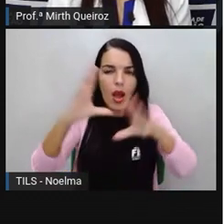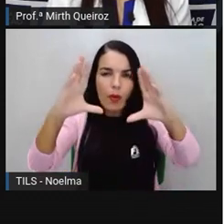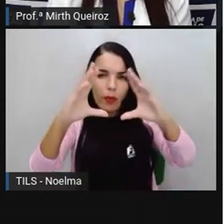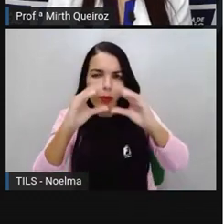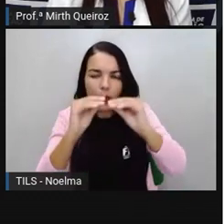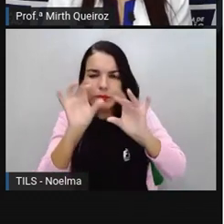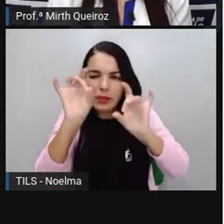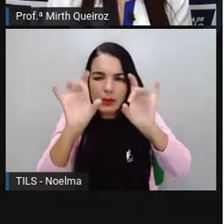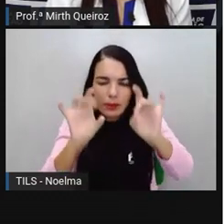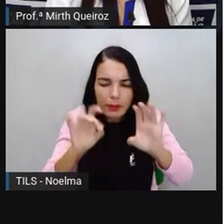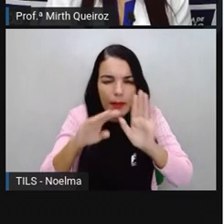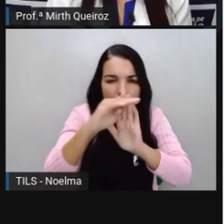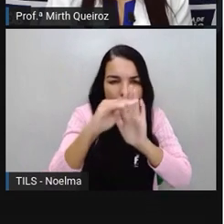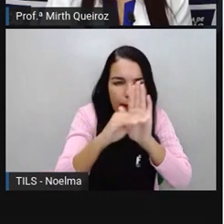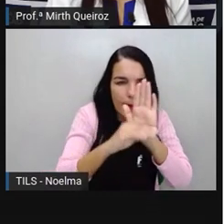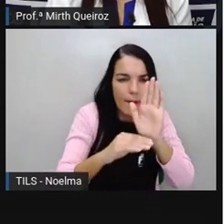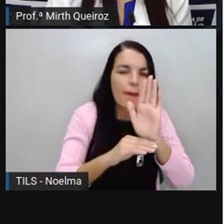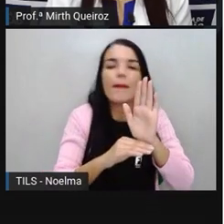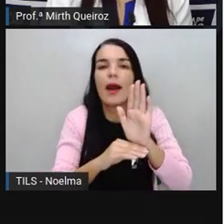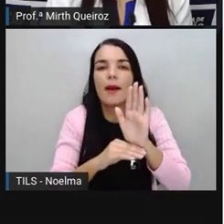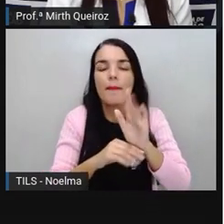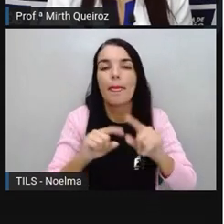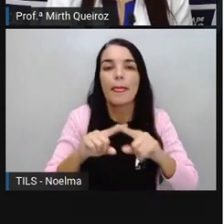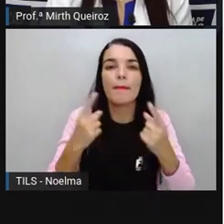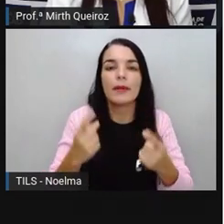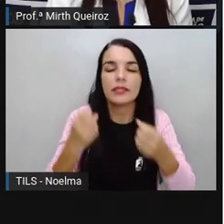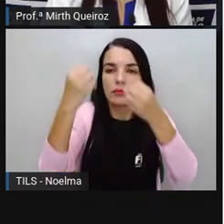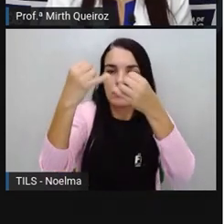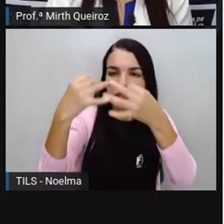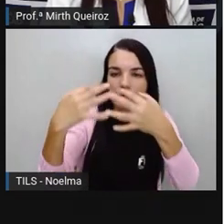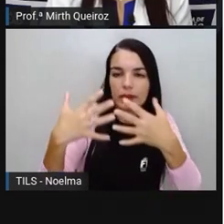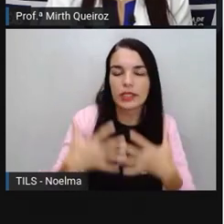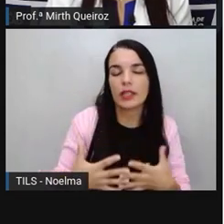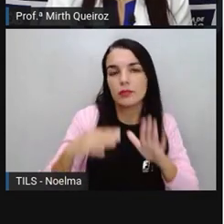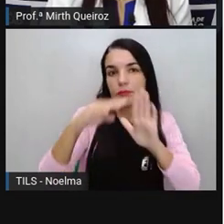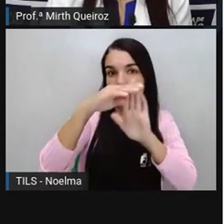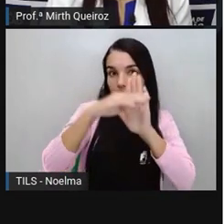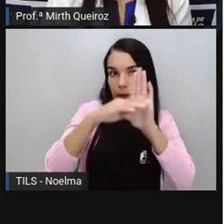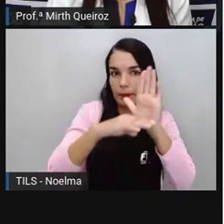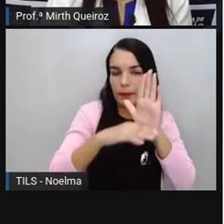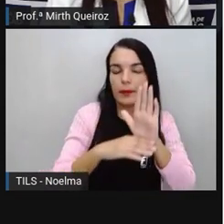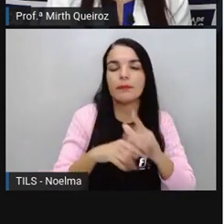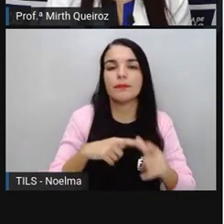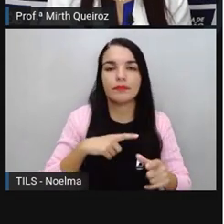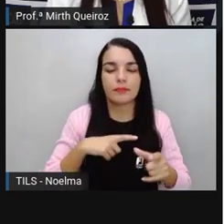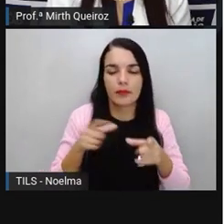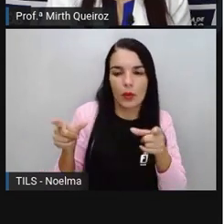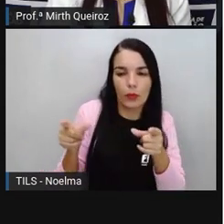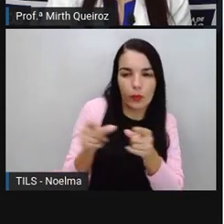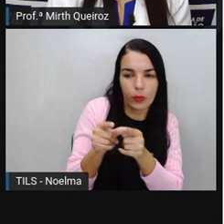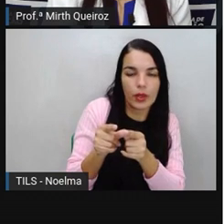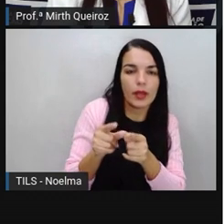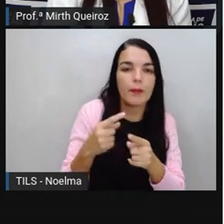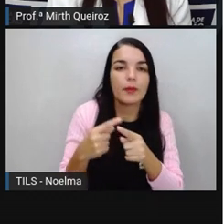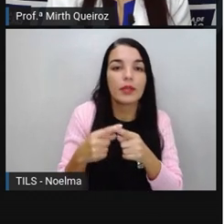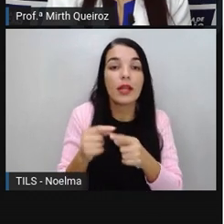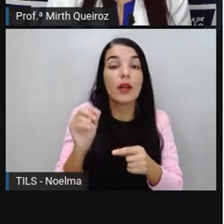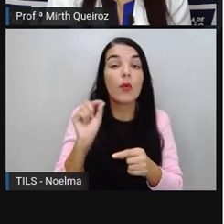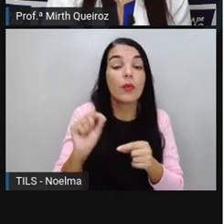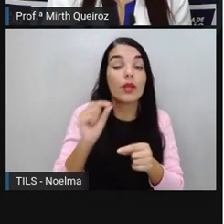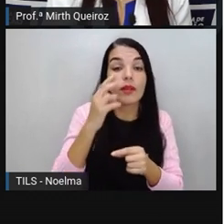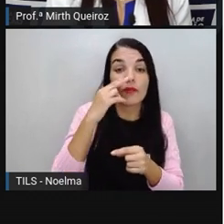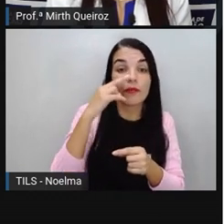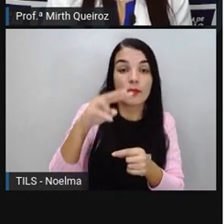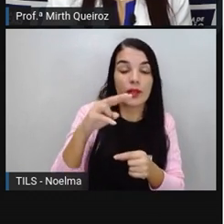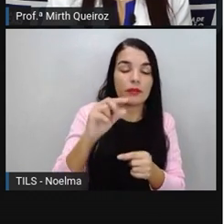bem detalhada, né? Foi um resumo, porém um resumo assim bem detalhado, né? Embora curtinho, né? Sobre o que nós vamos